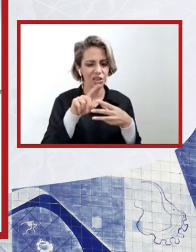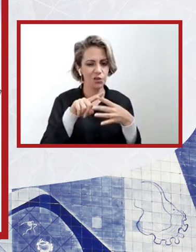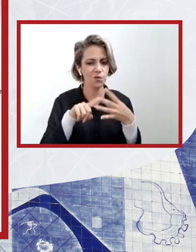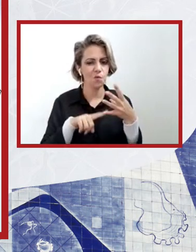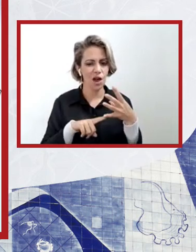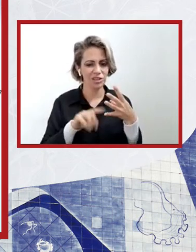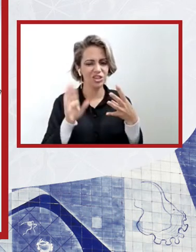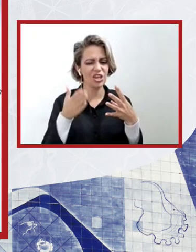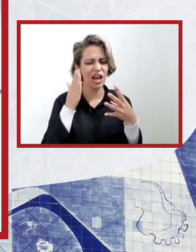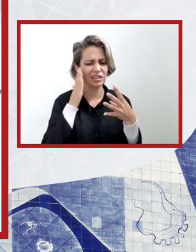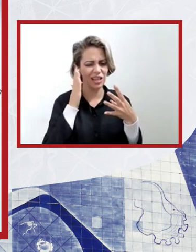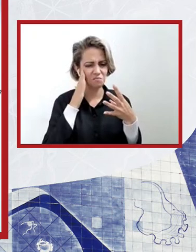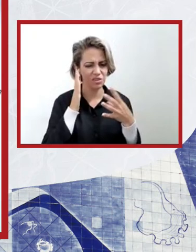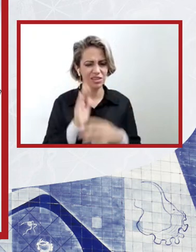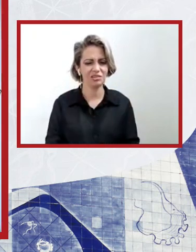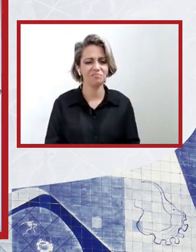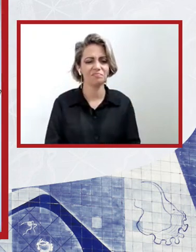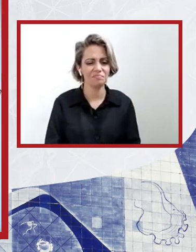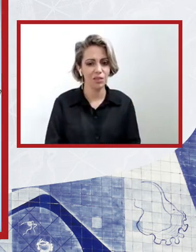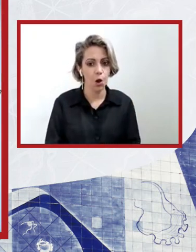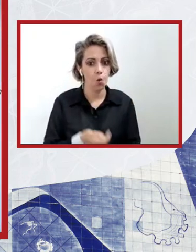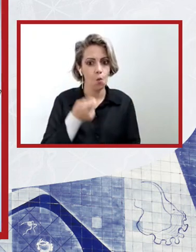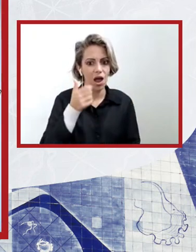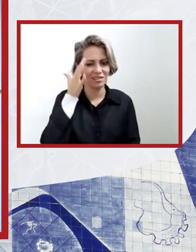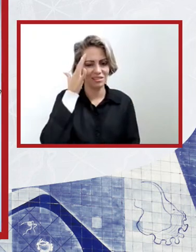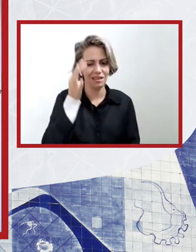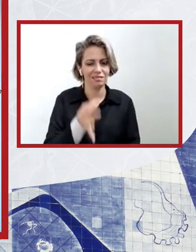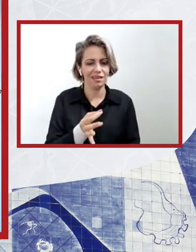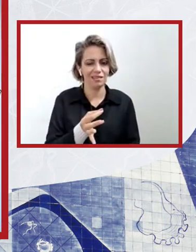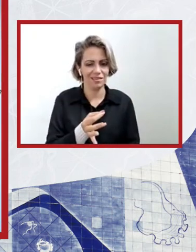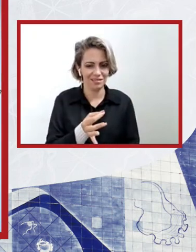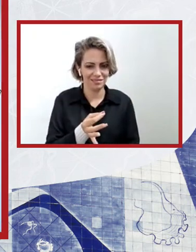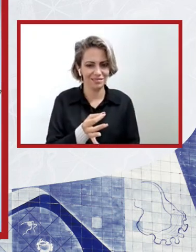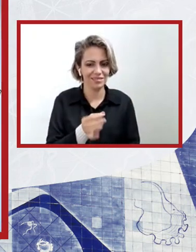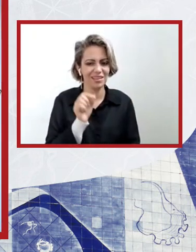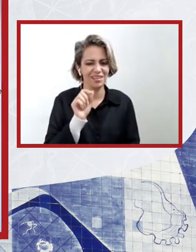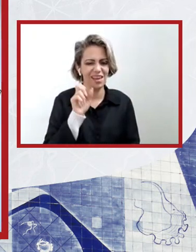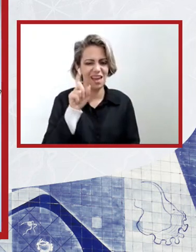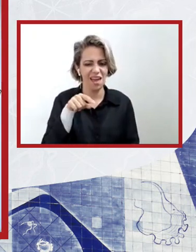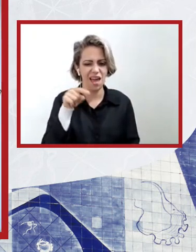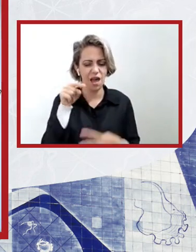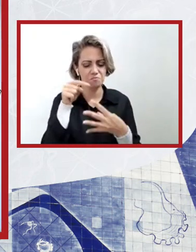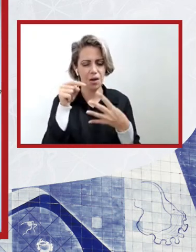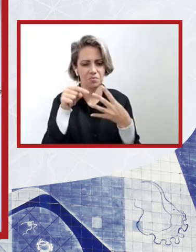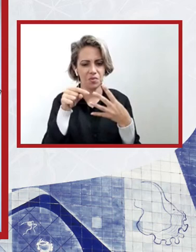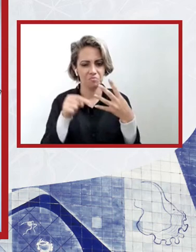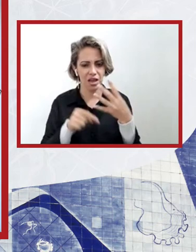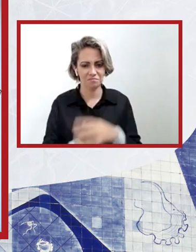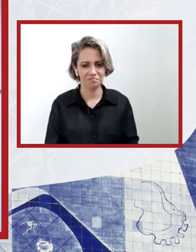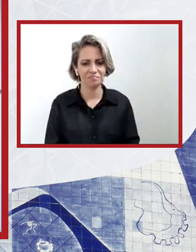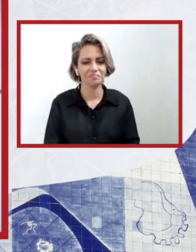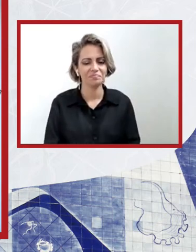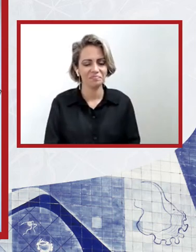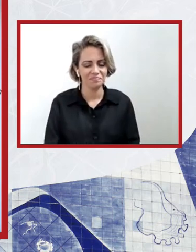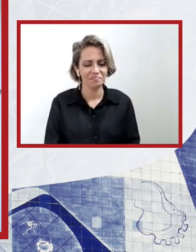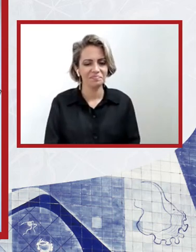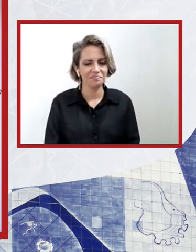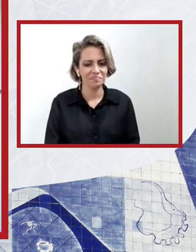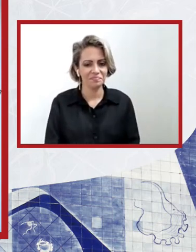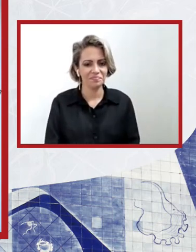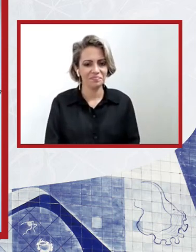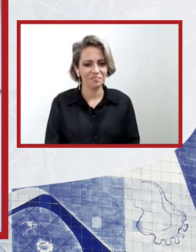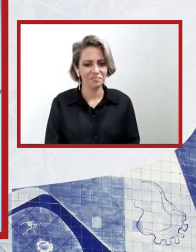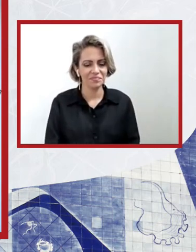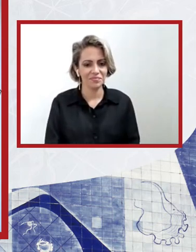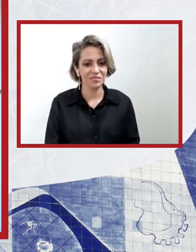quase confirmadas, foram essas universidades, né, inclusive quais